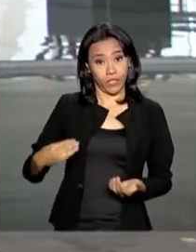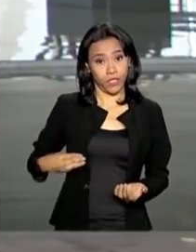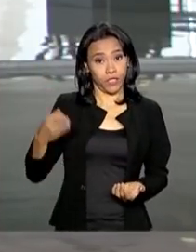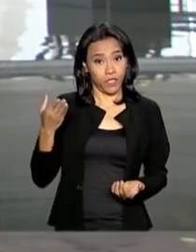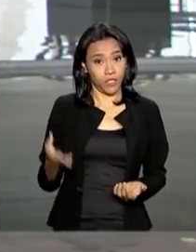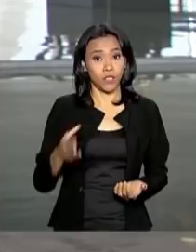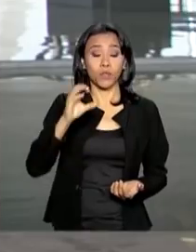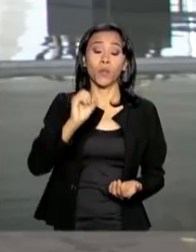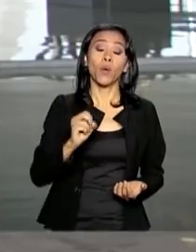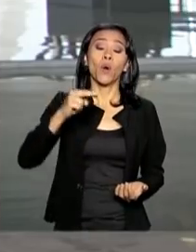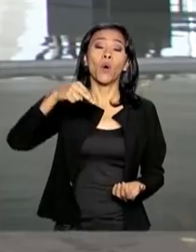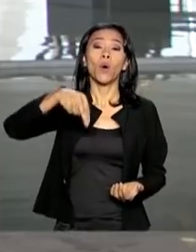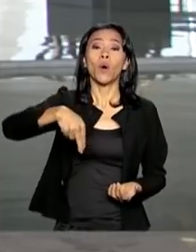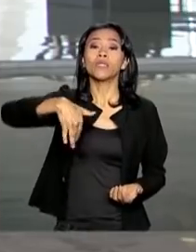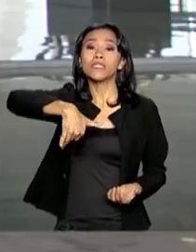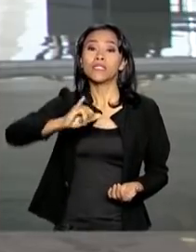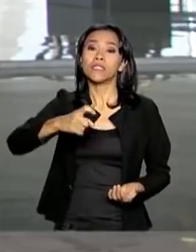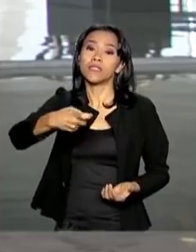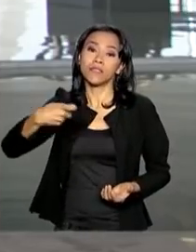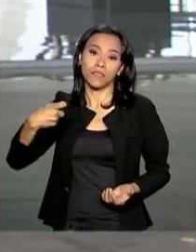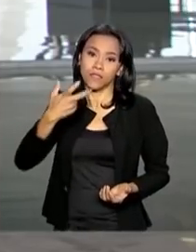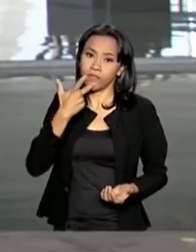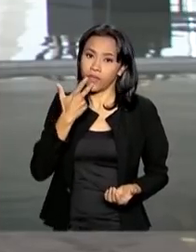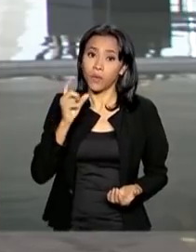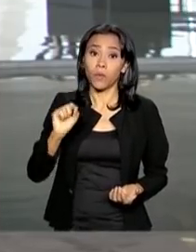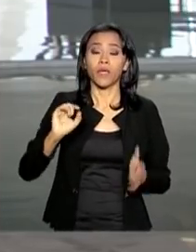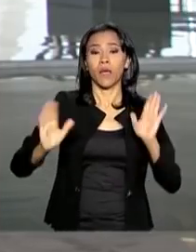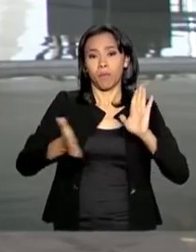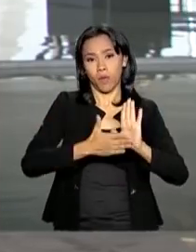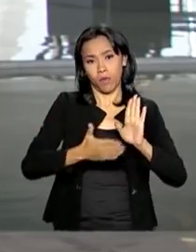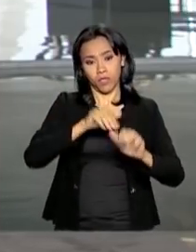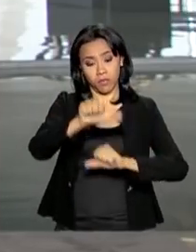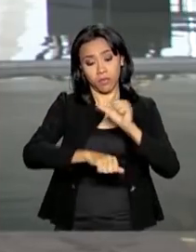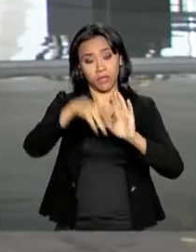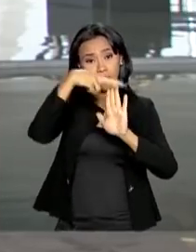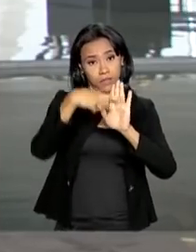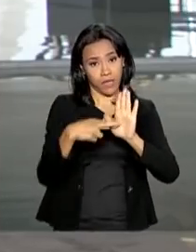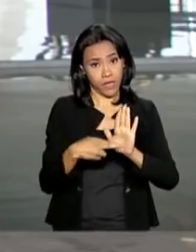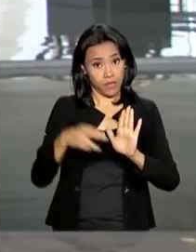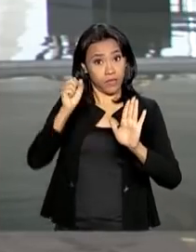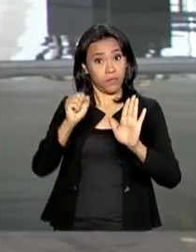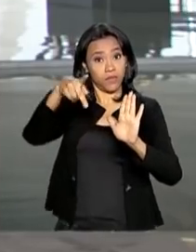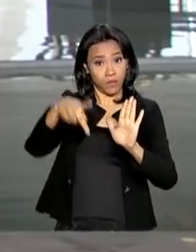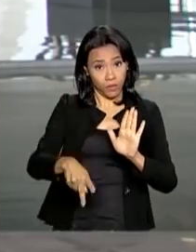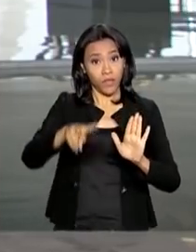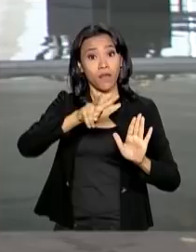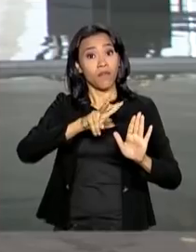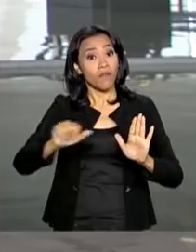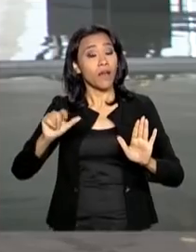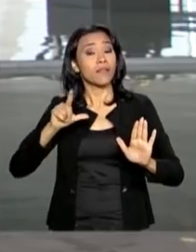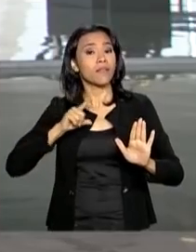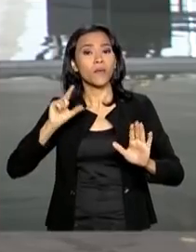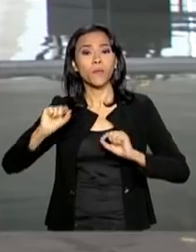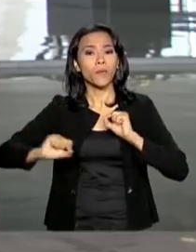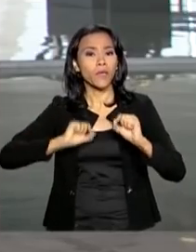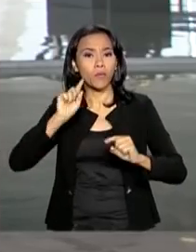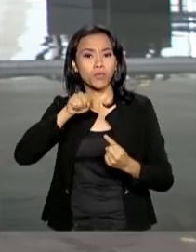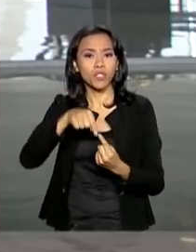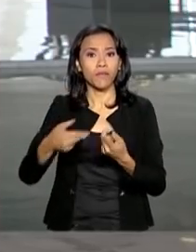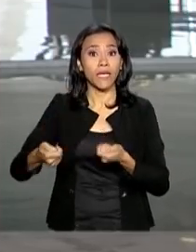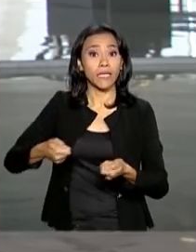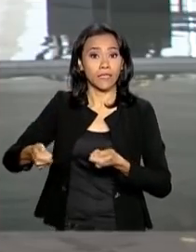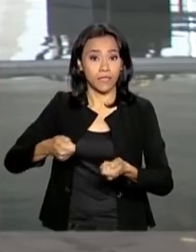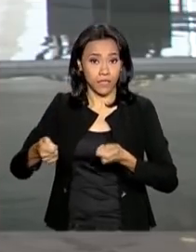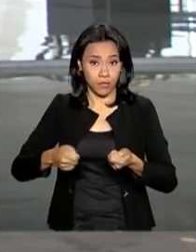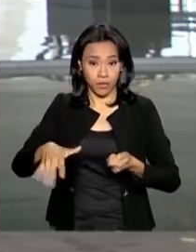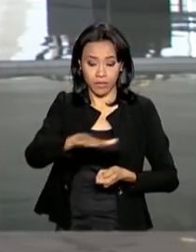Onix lorenzoni disse que a proposta de reforma da Previdência vai levar em conta o equilíbrio fiscal de olho